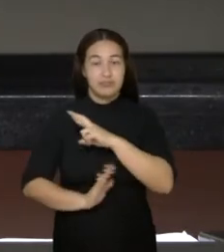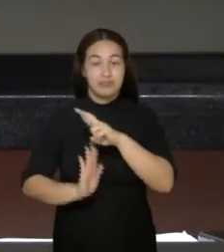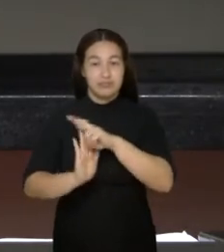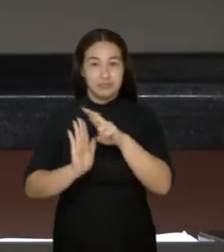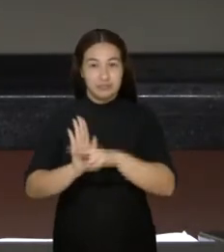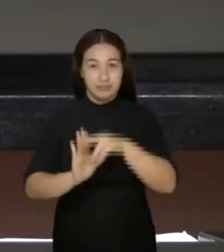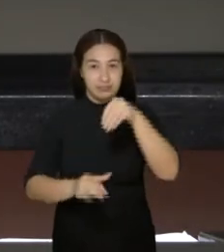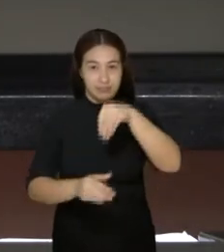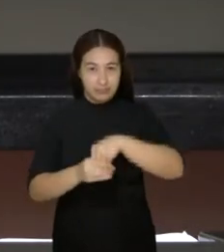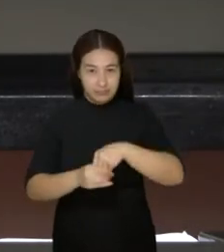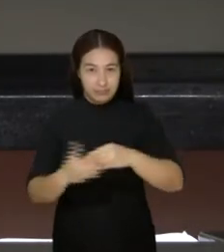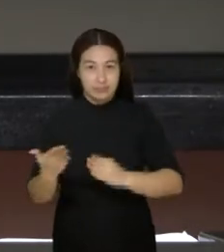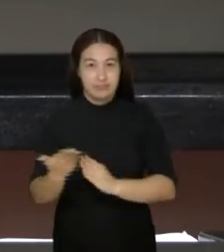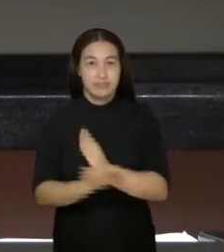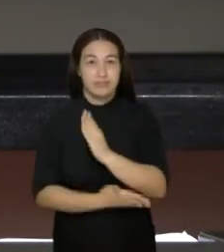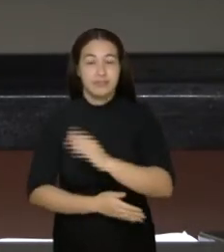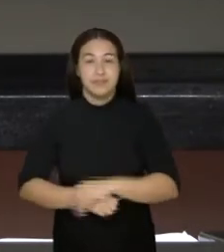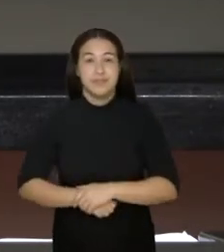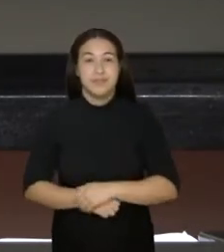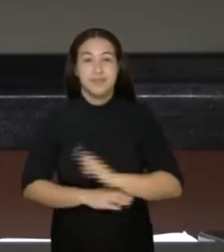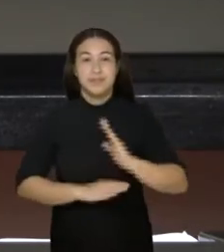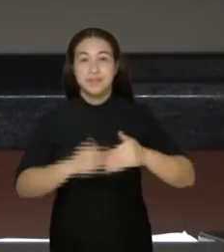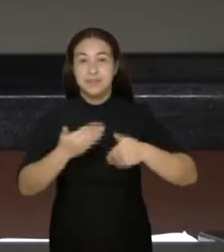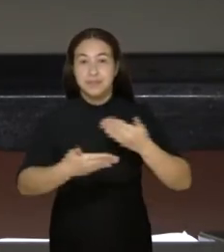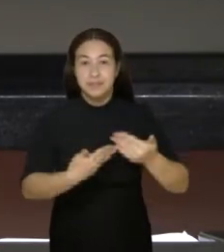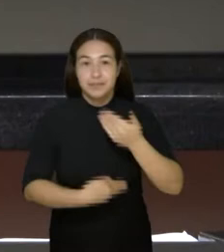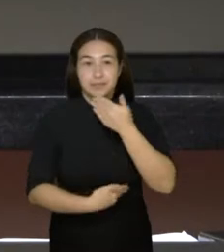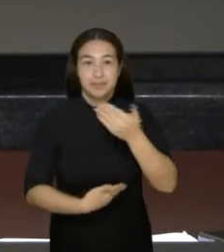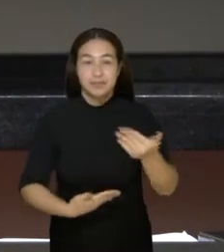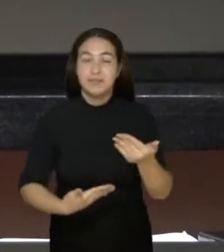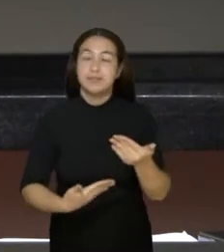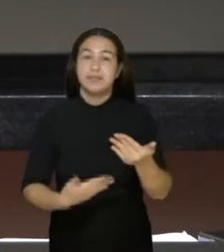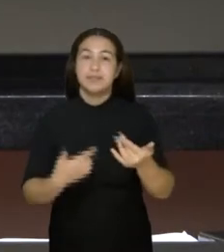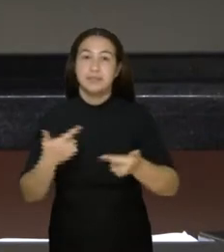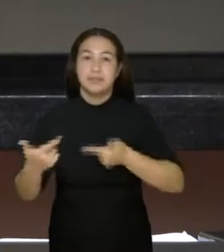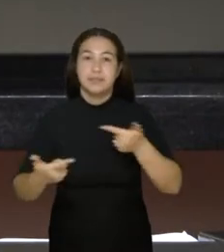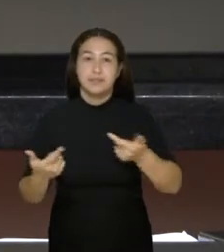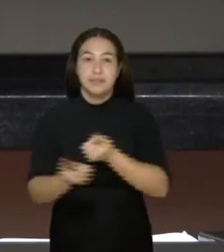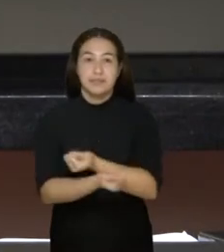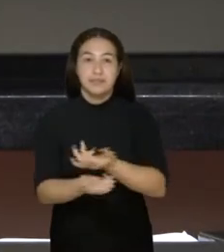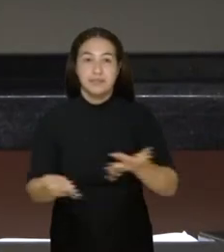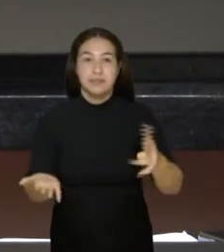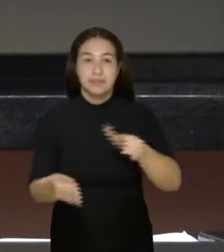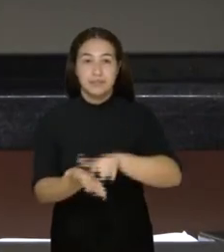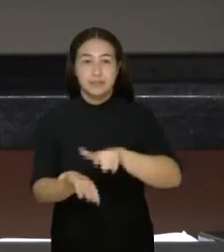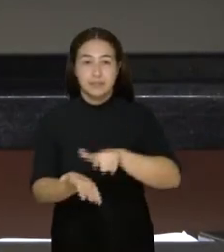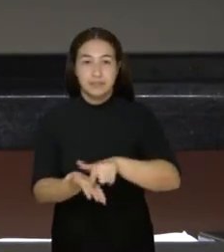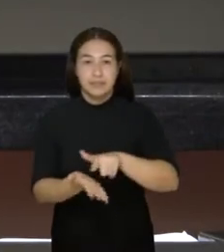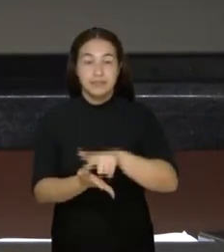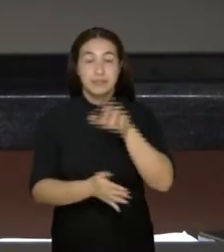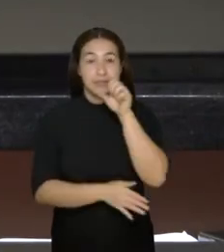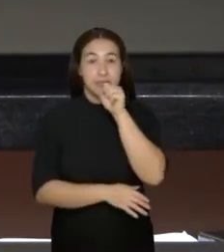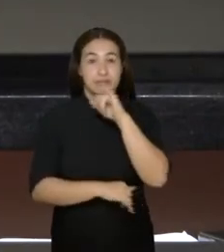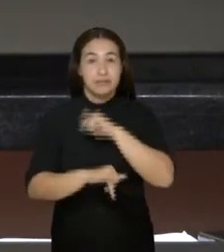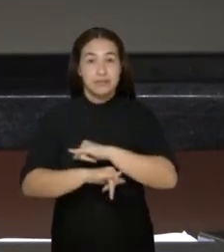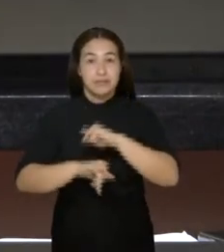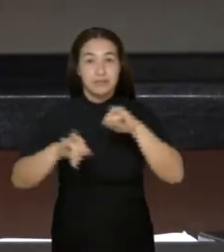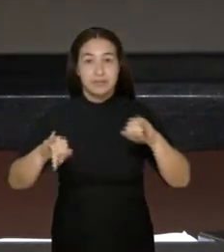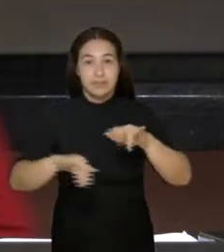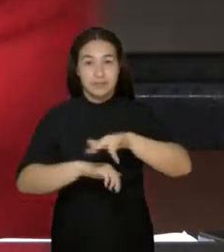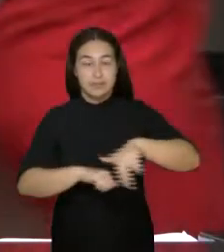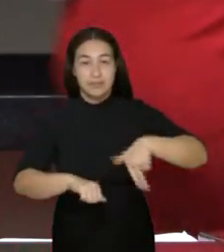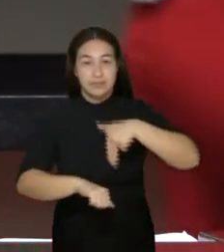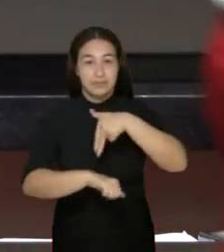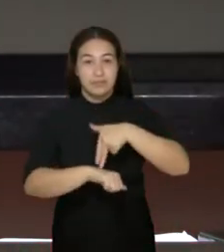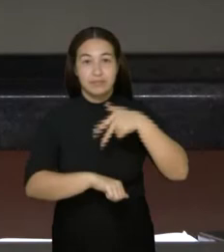aprovada expediente foi solicitado para que fosse feita a distribuição em Breves comunicações fez uso da palavra